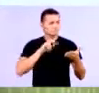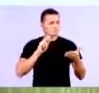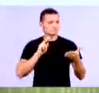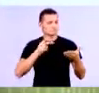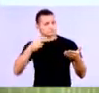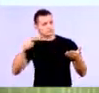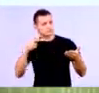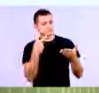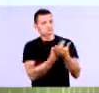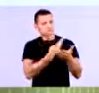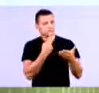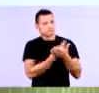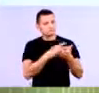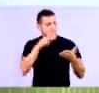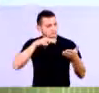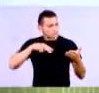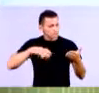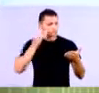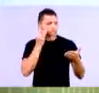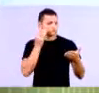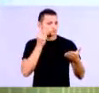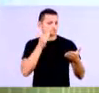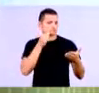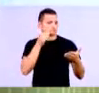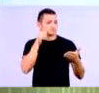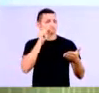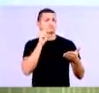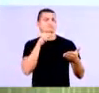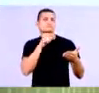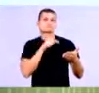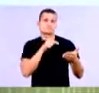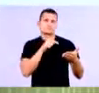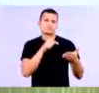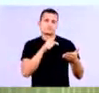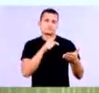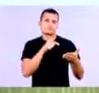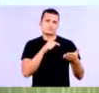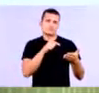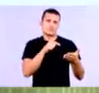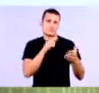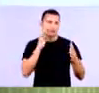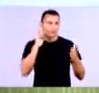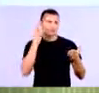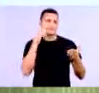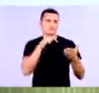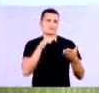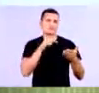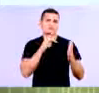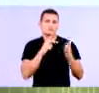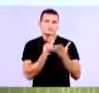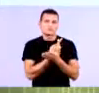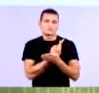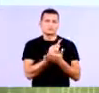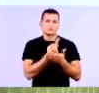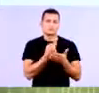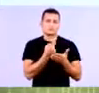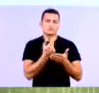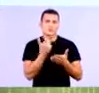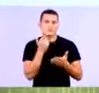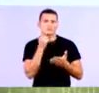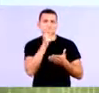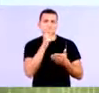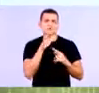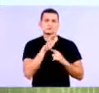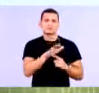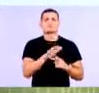incidentes para verificar se o que estava ali para sanar aquele incidente, ele atendeu realmente, de fato,